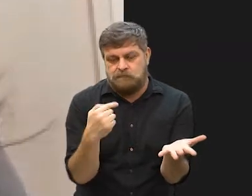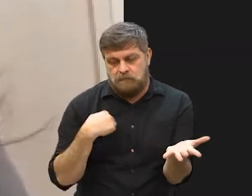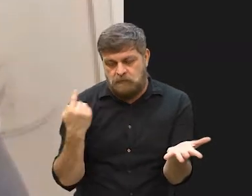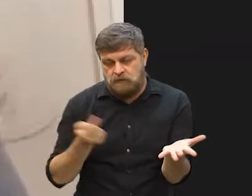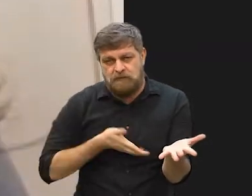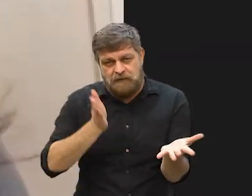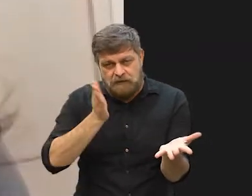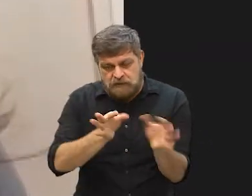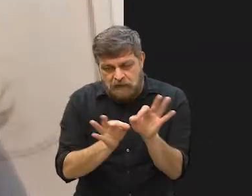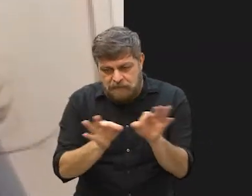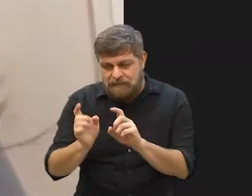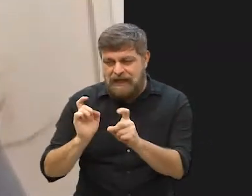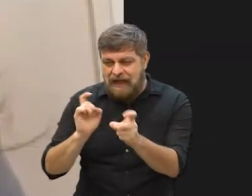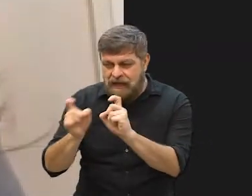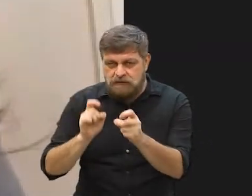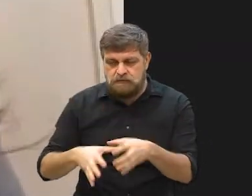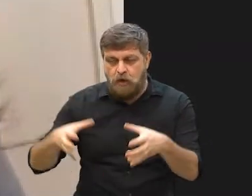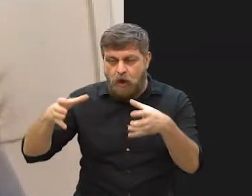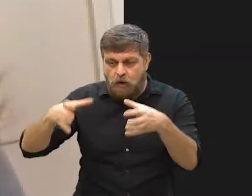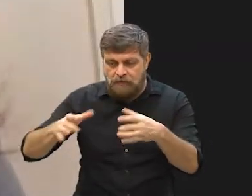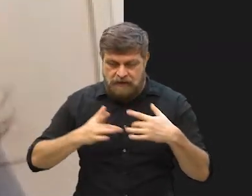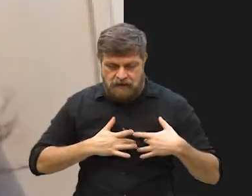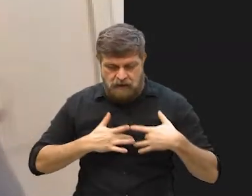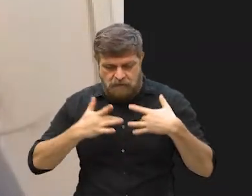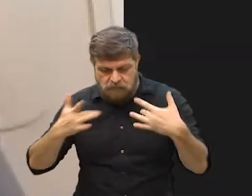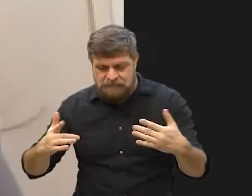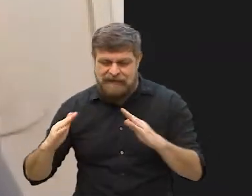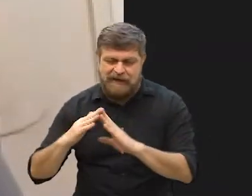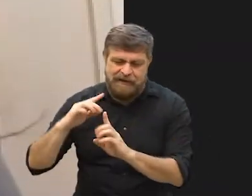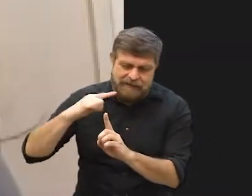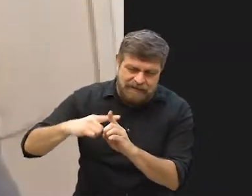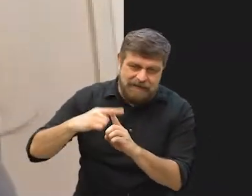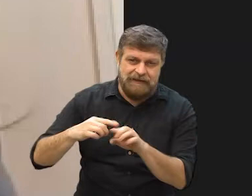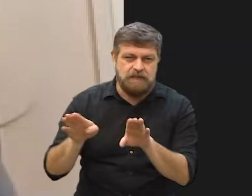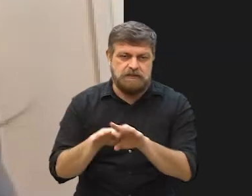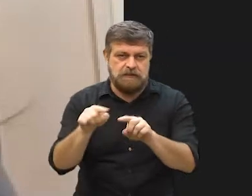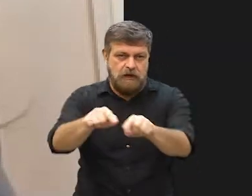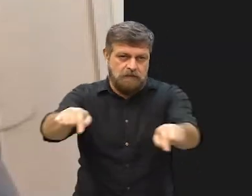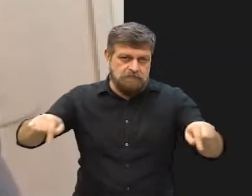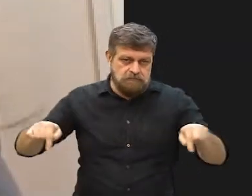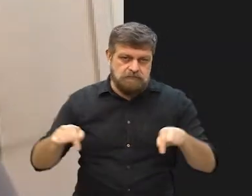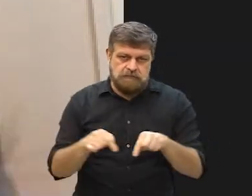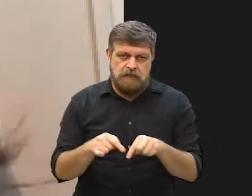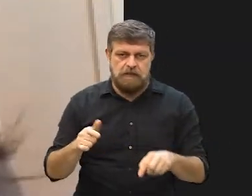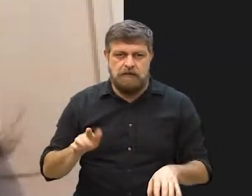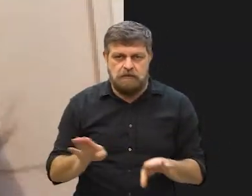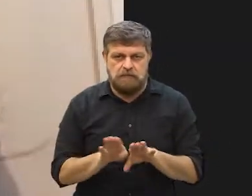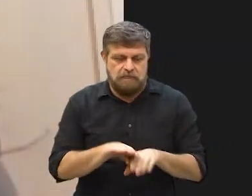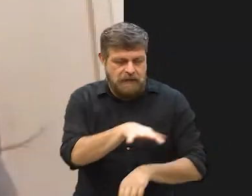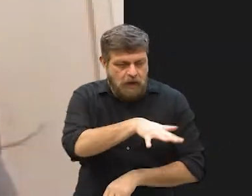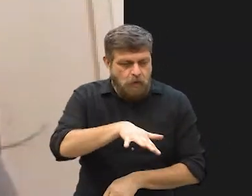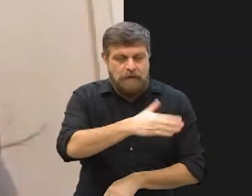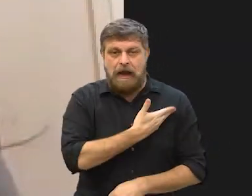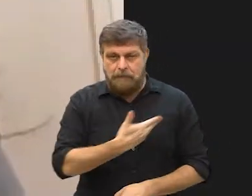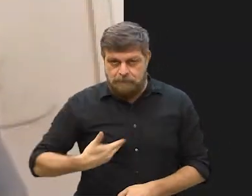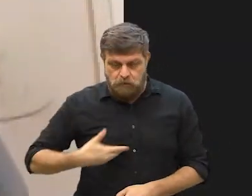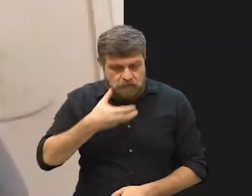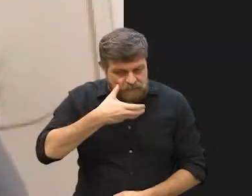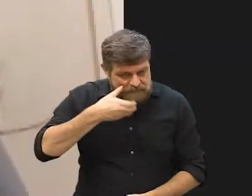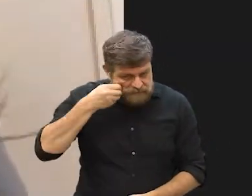organizamos, assim, reuniões em espaços cedidos de igreja, salões de igreja, espaços públicos que a gente